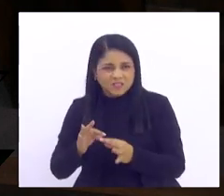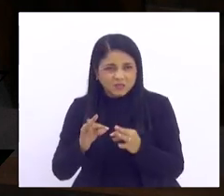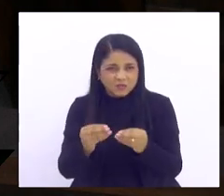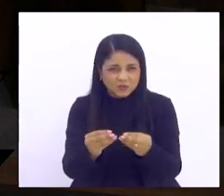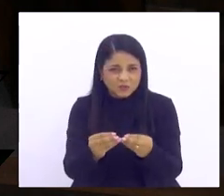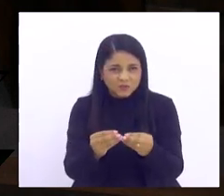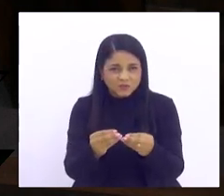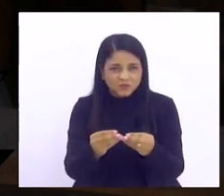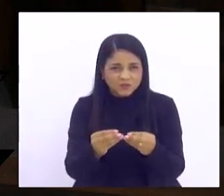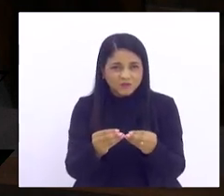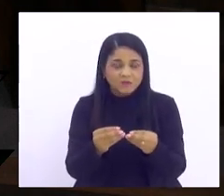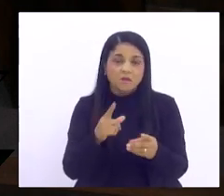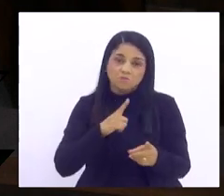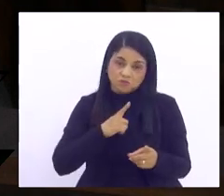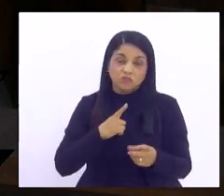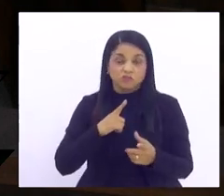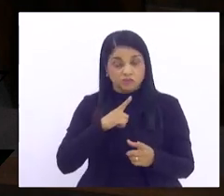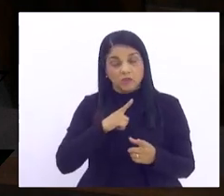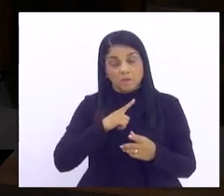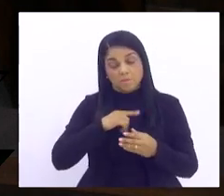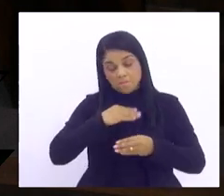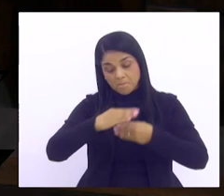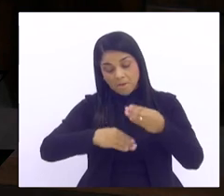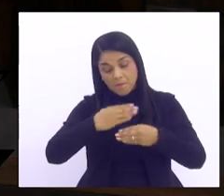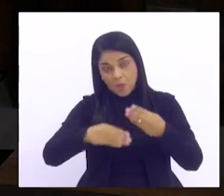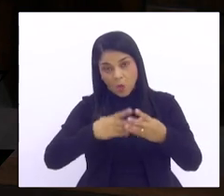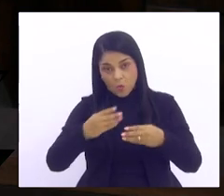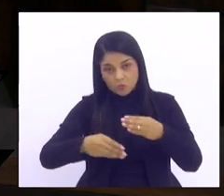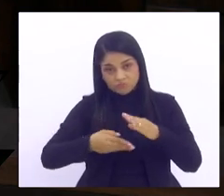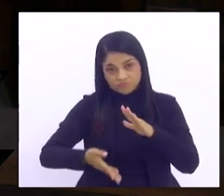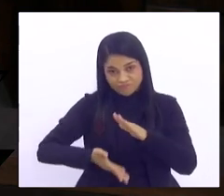temos algo chamado papel higiênico.